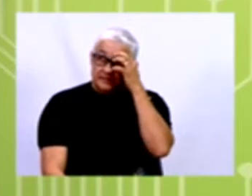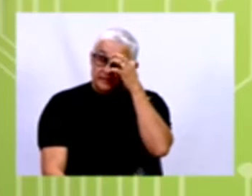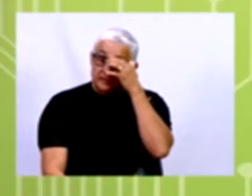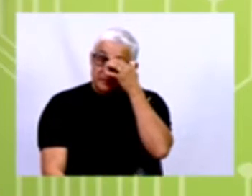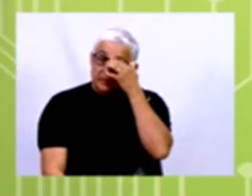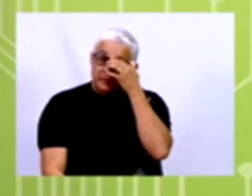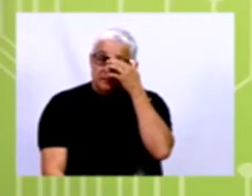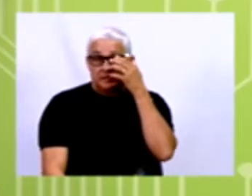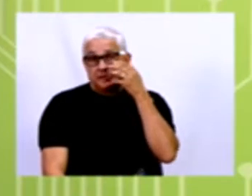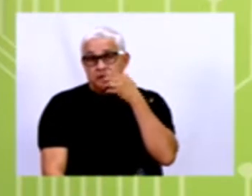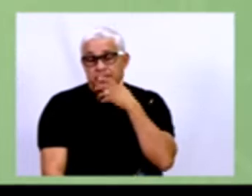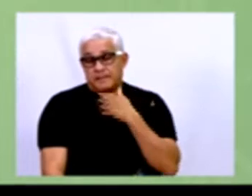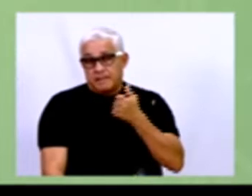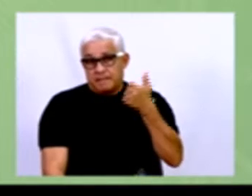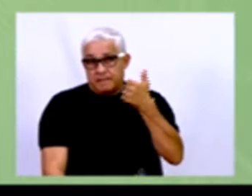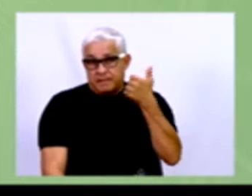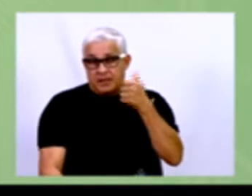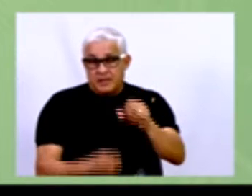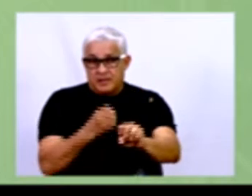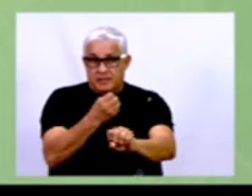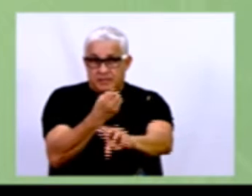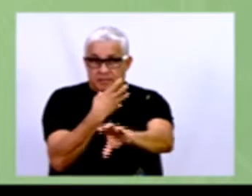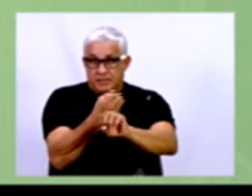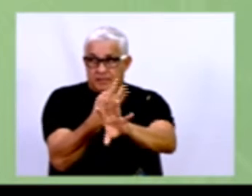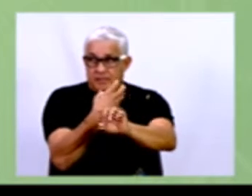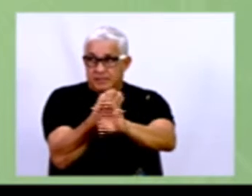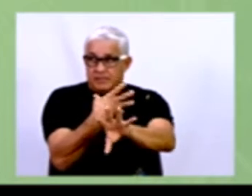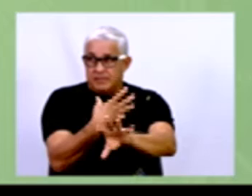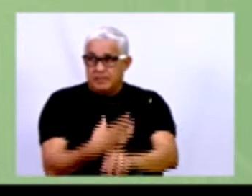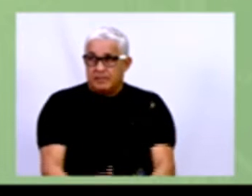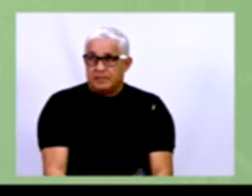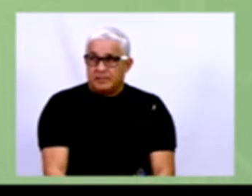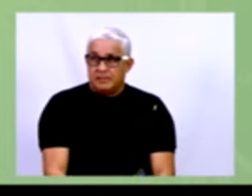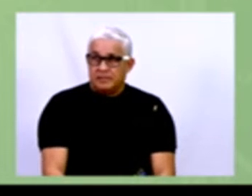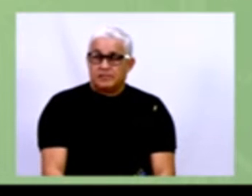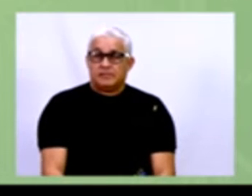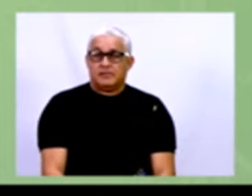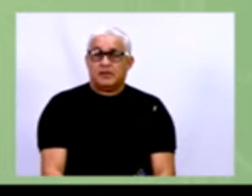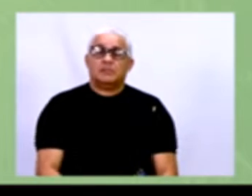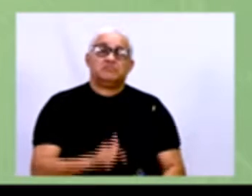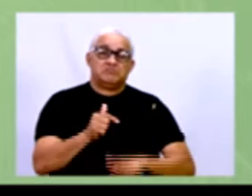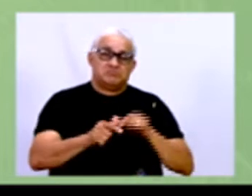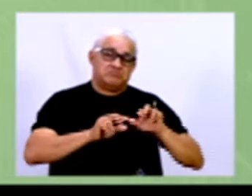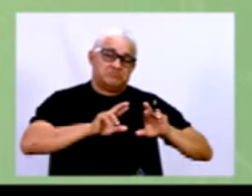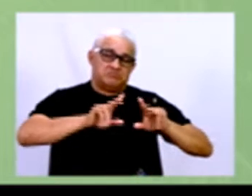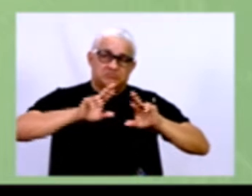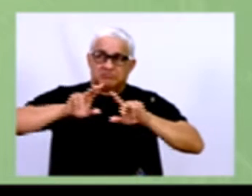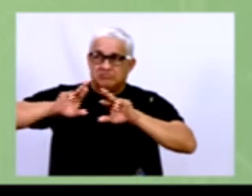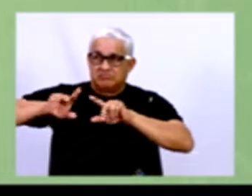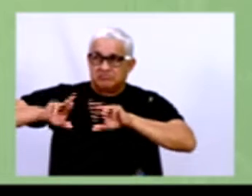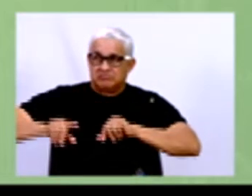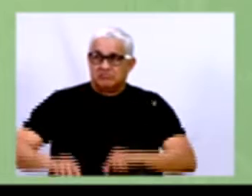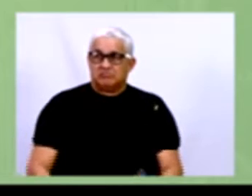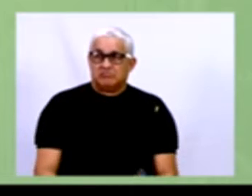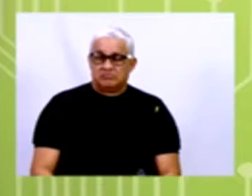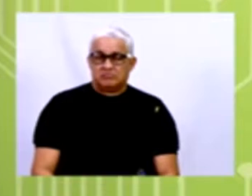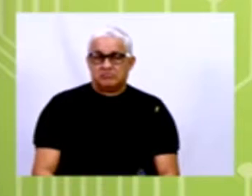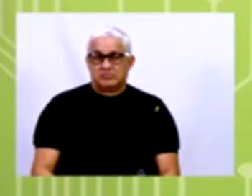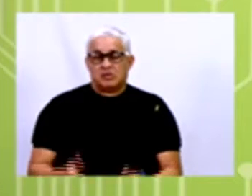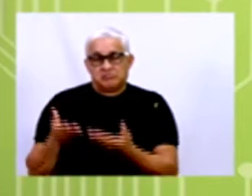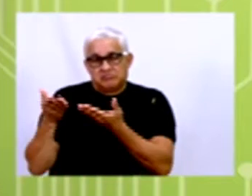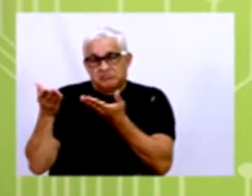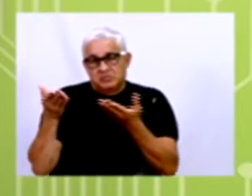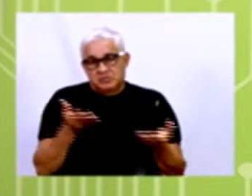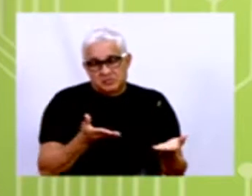nessa primeira nossa teleaula, vamos trabalhar diversos tópicos. Mas antes disso, vamos falar um pouquinho de